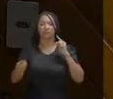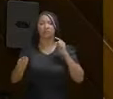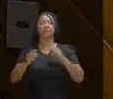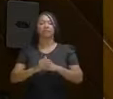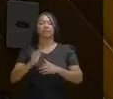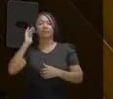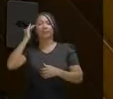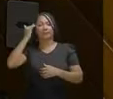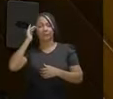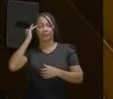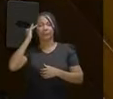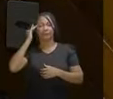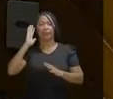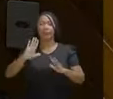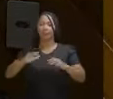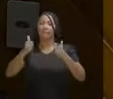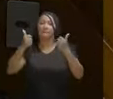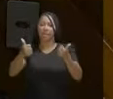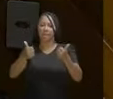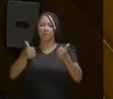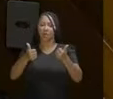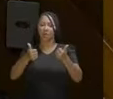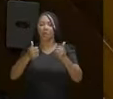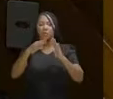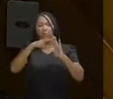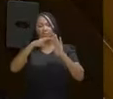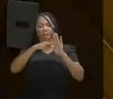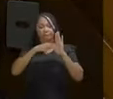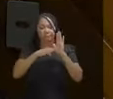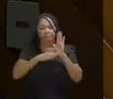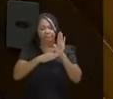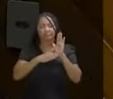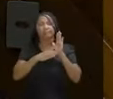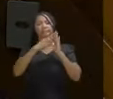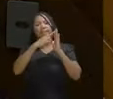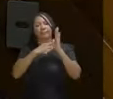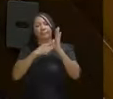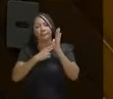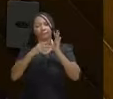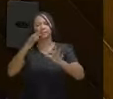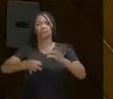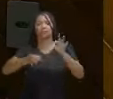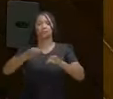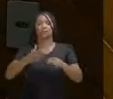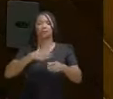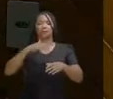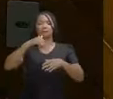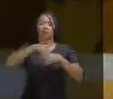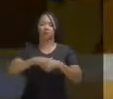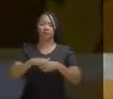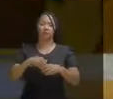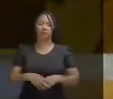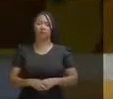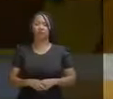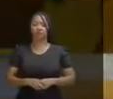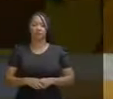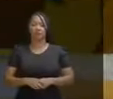entender que esta melhor reflete o ordenamento jurídico e os interesses da Justiça. Como voto?